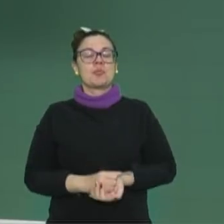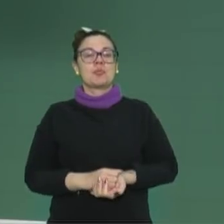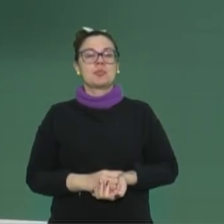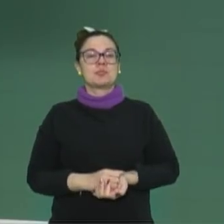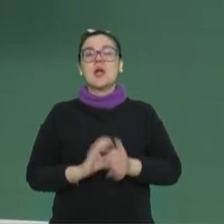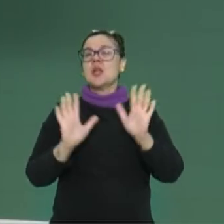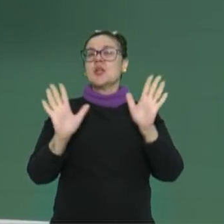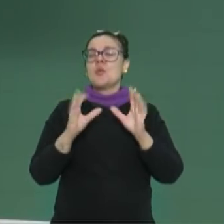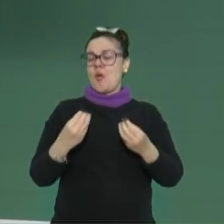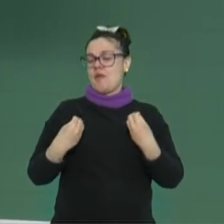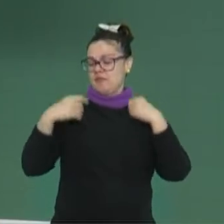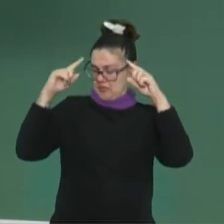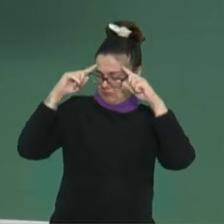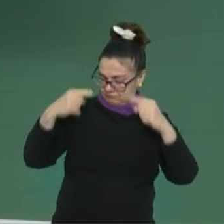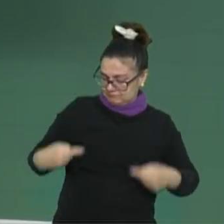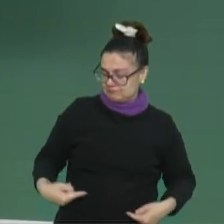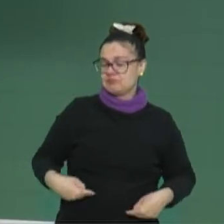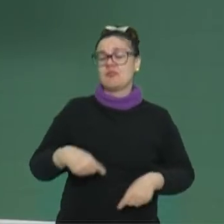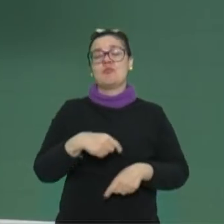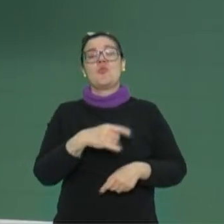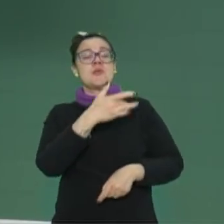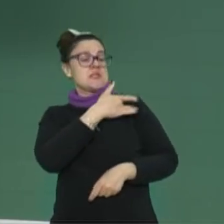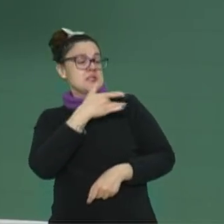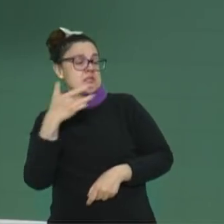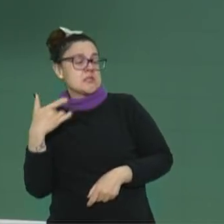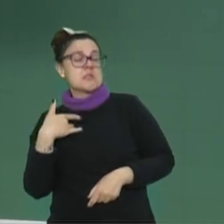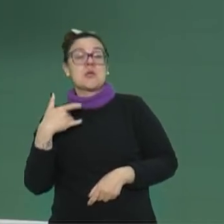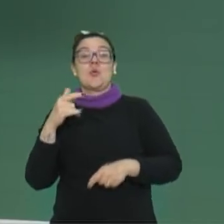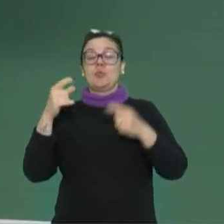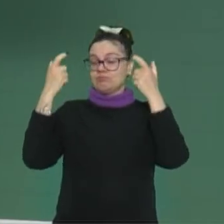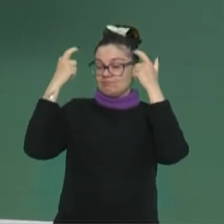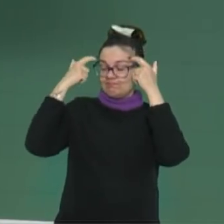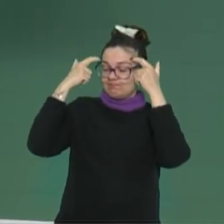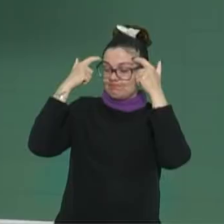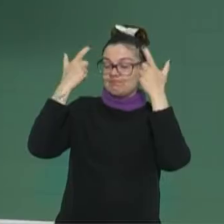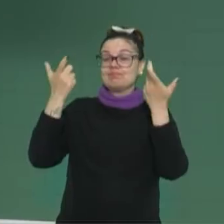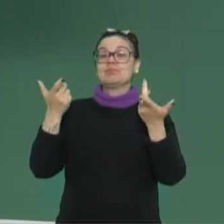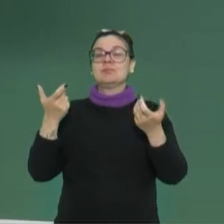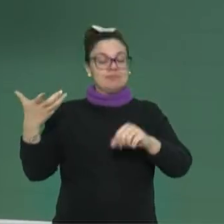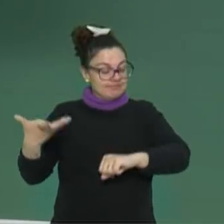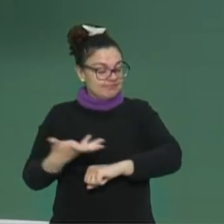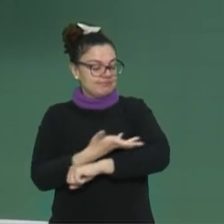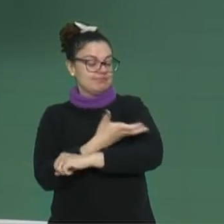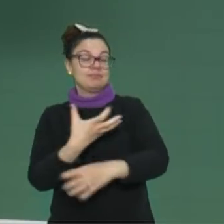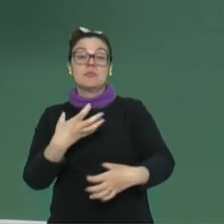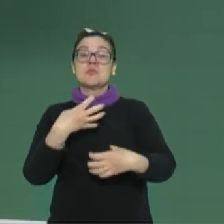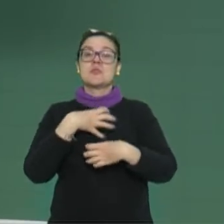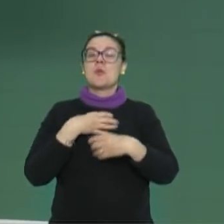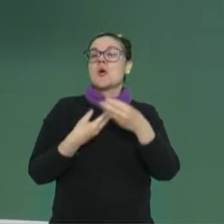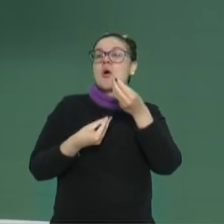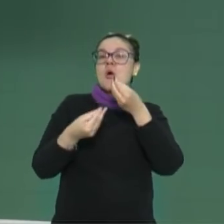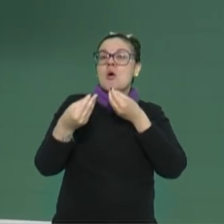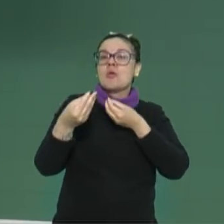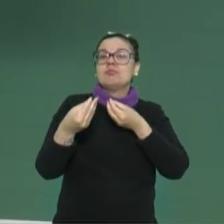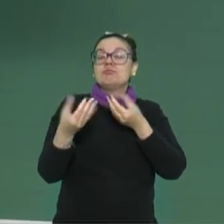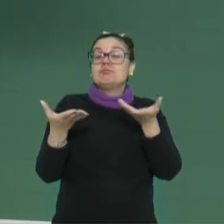sua vida física, a sua saúde mental, as suas emoções, mas como você se encontra nesse